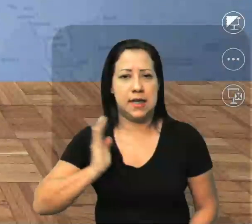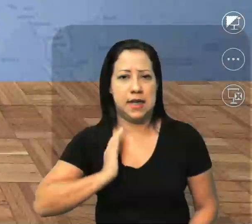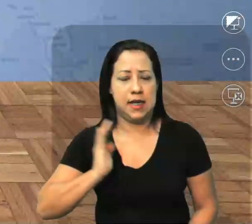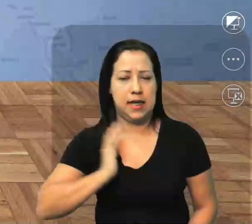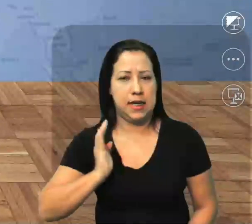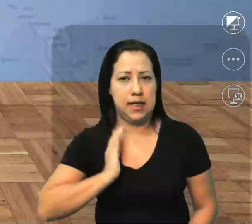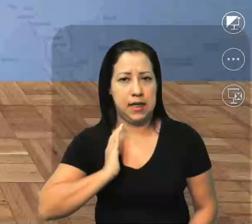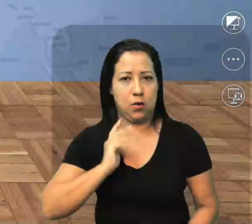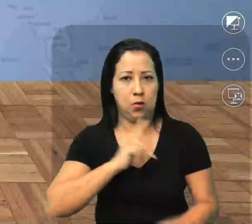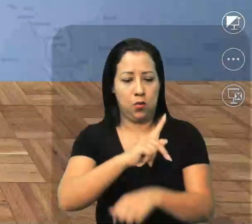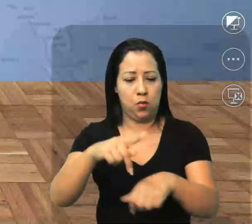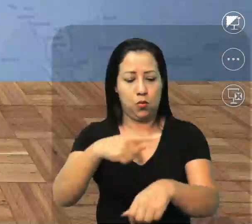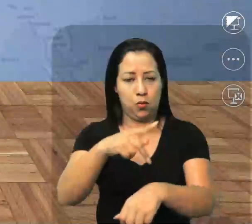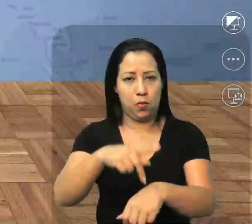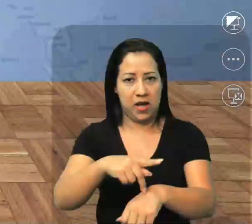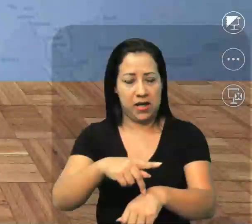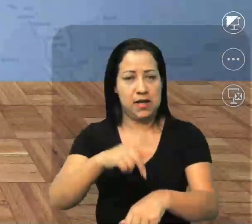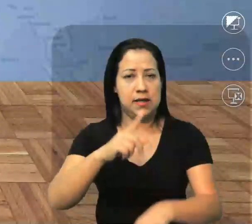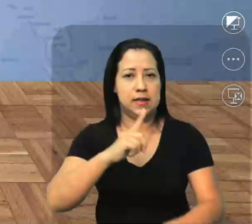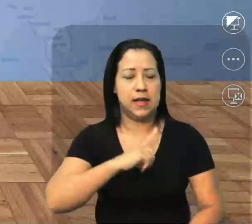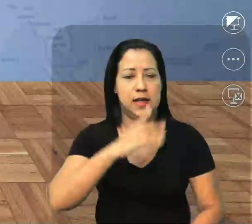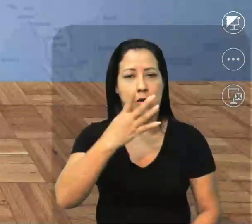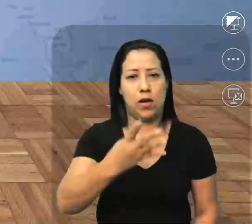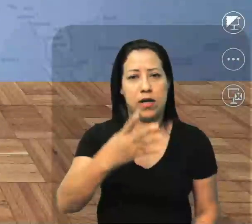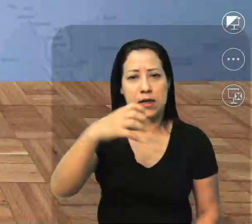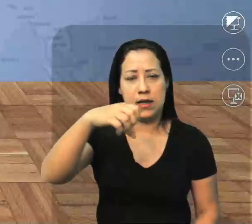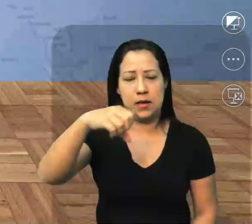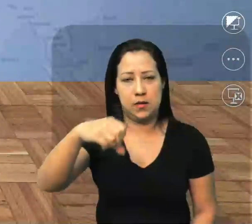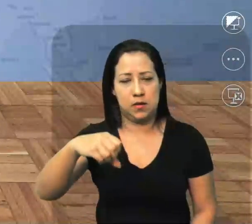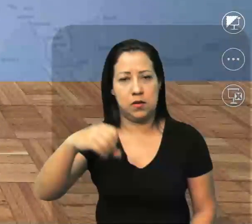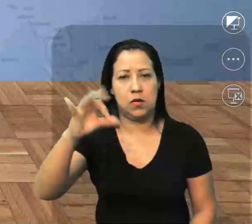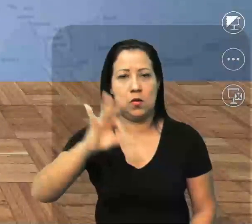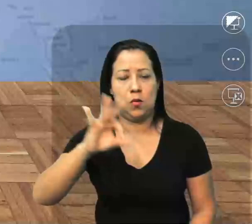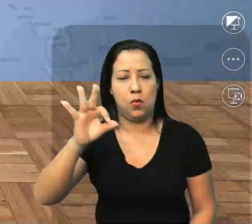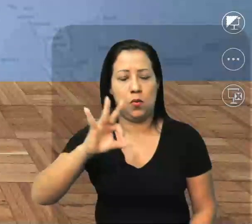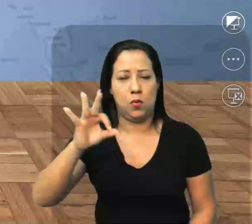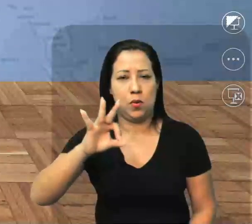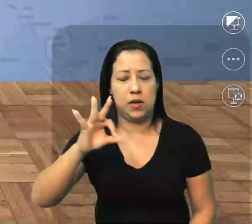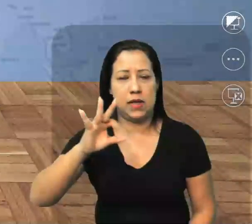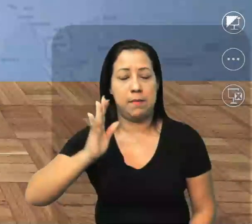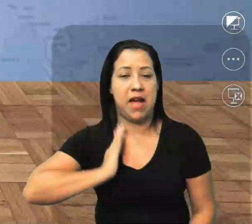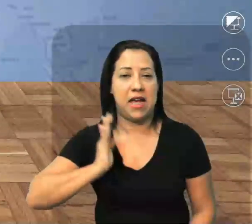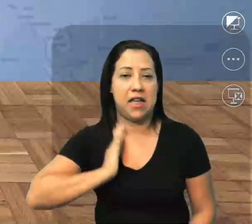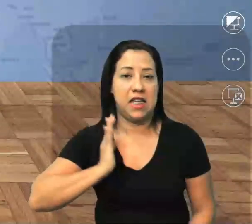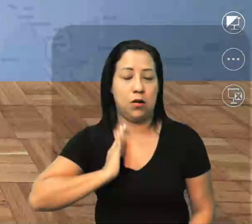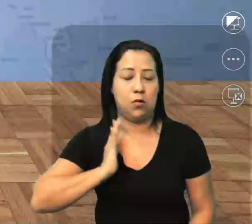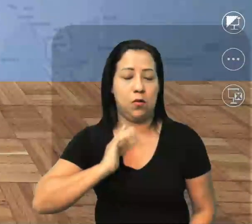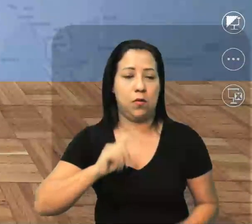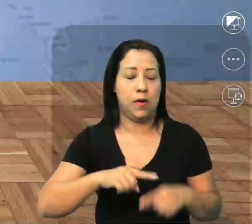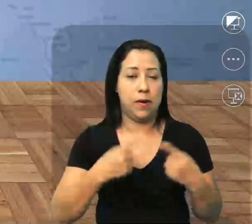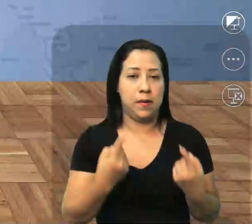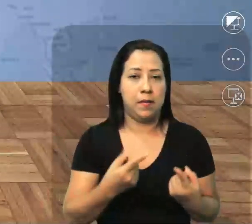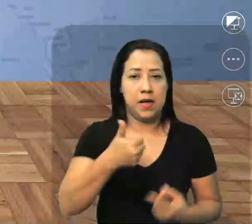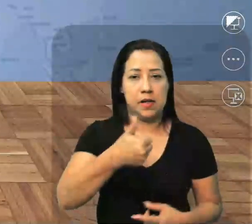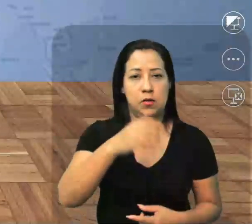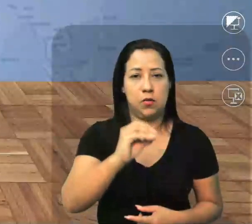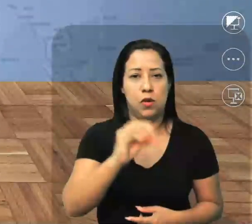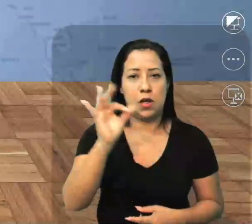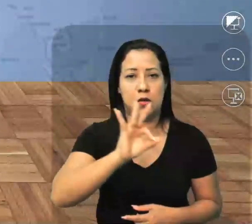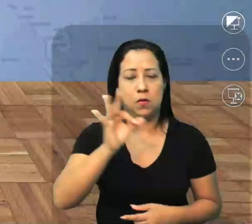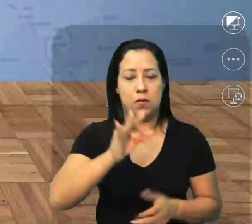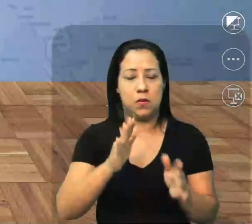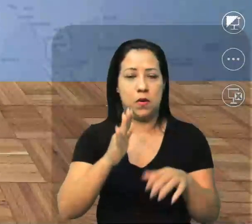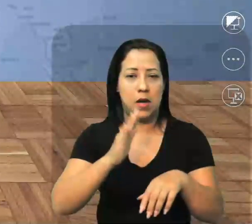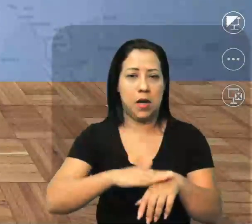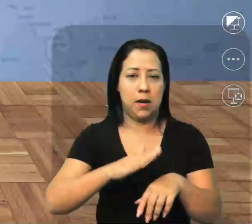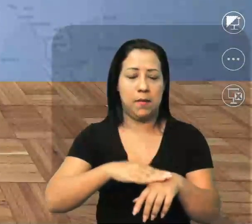49% da riqueza nacional. Os 10% mais pobres têm menos de 1% da